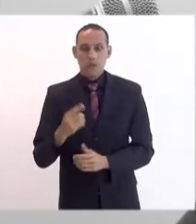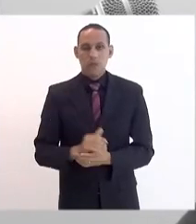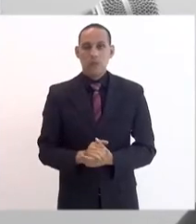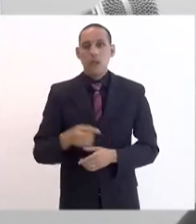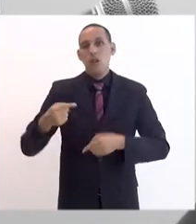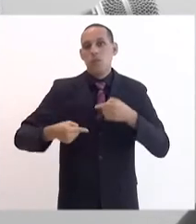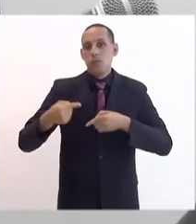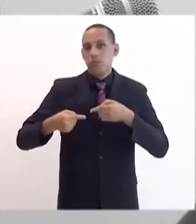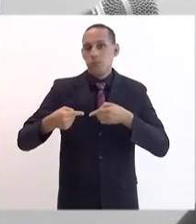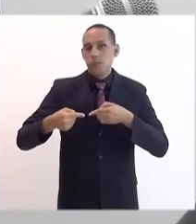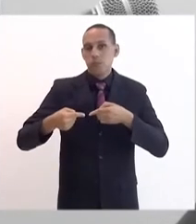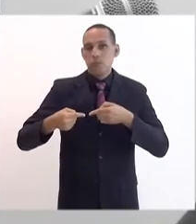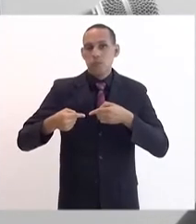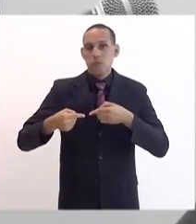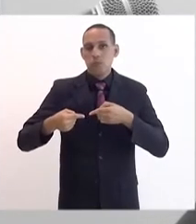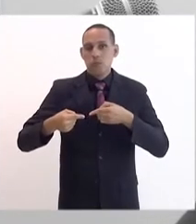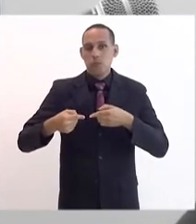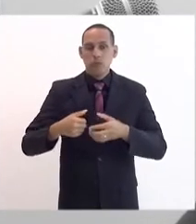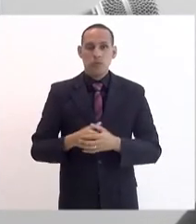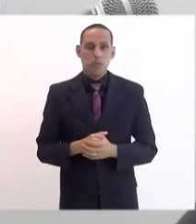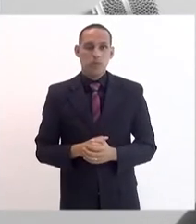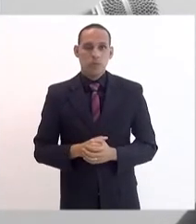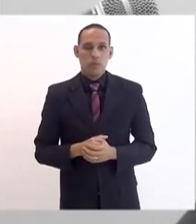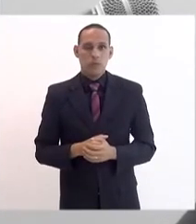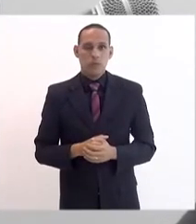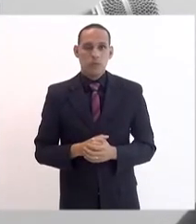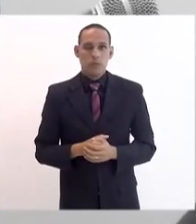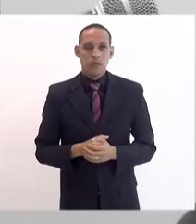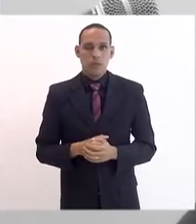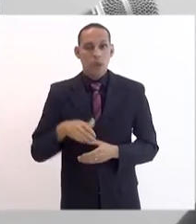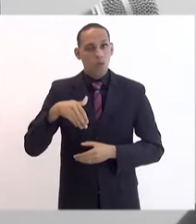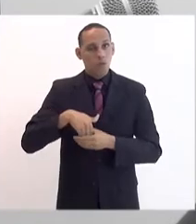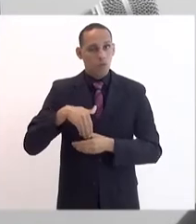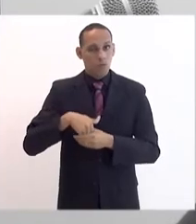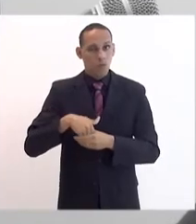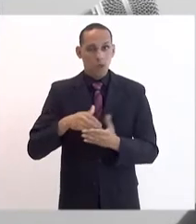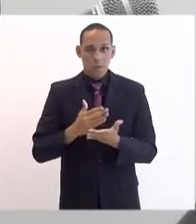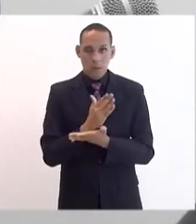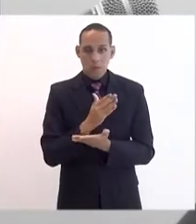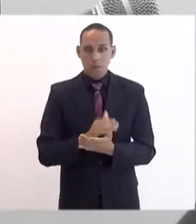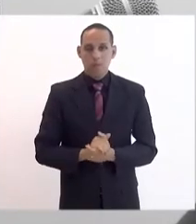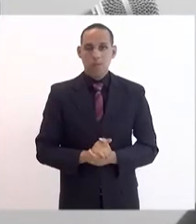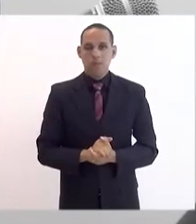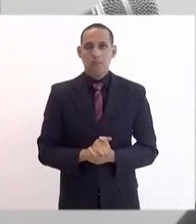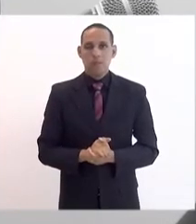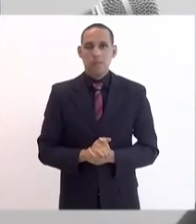Em discussão. Essa lei foi de origem do... Em votação, aprovado.